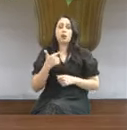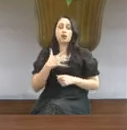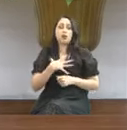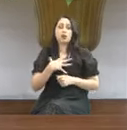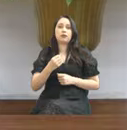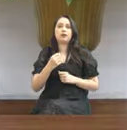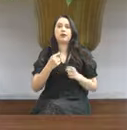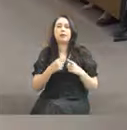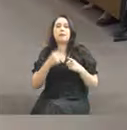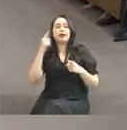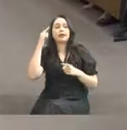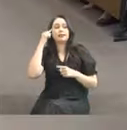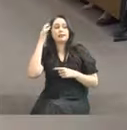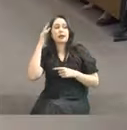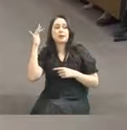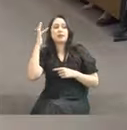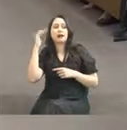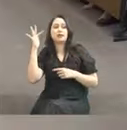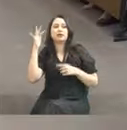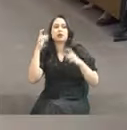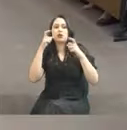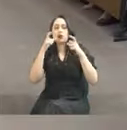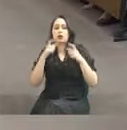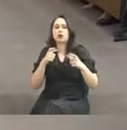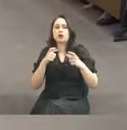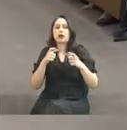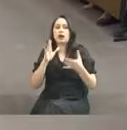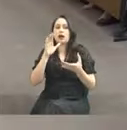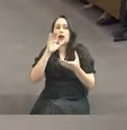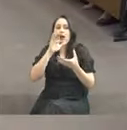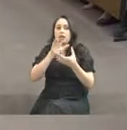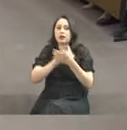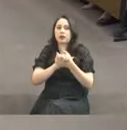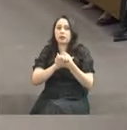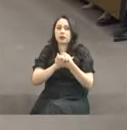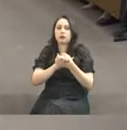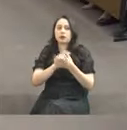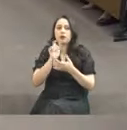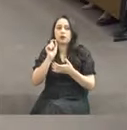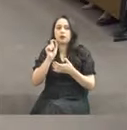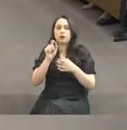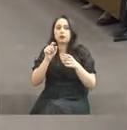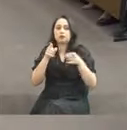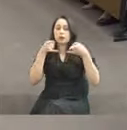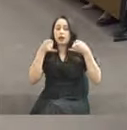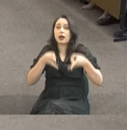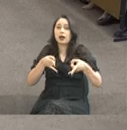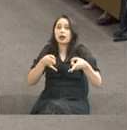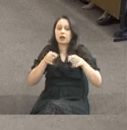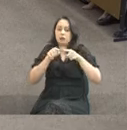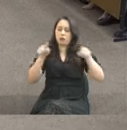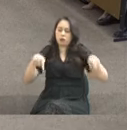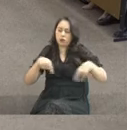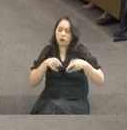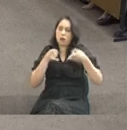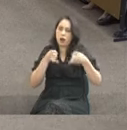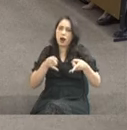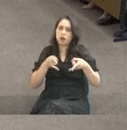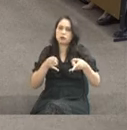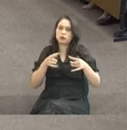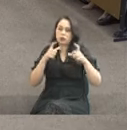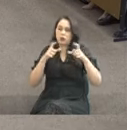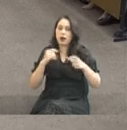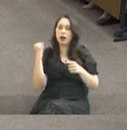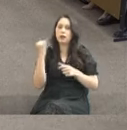eu imagino que o lugar mais sagrado do casamento, do casal, é a cama, talvez o quarto. O filho, ele